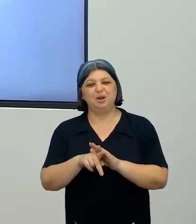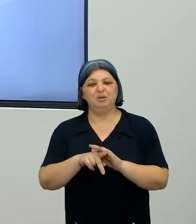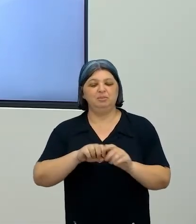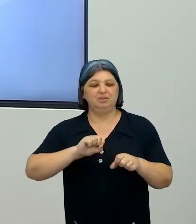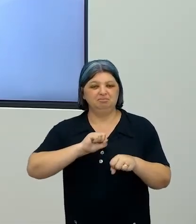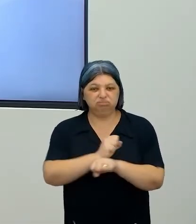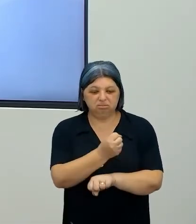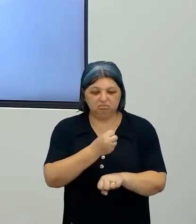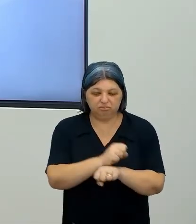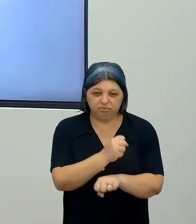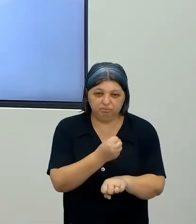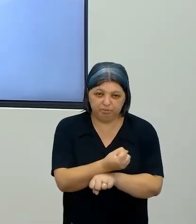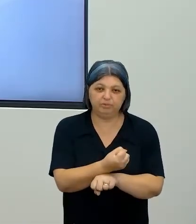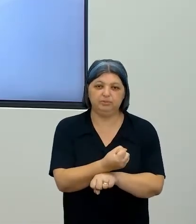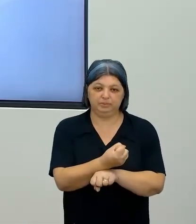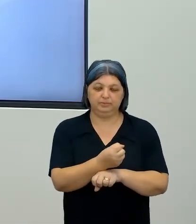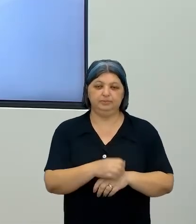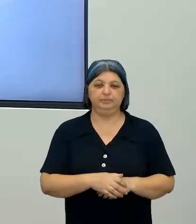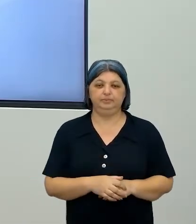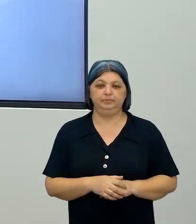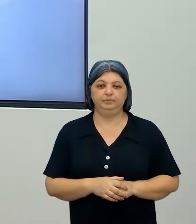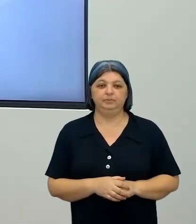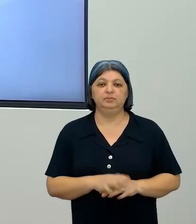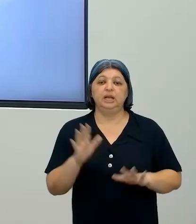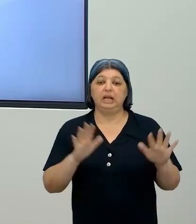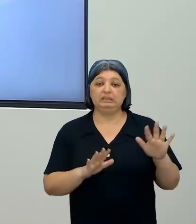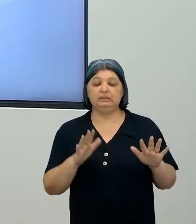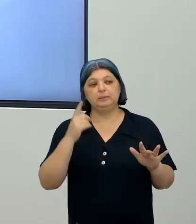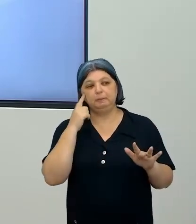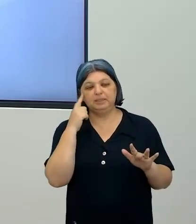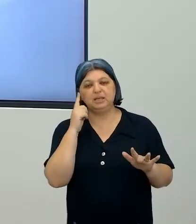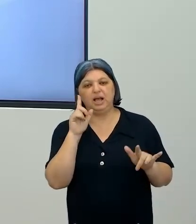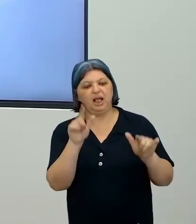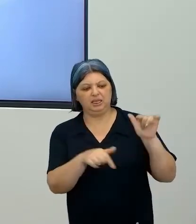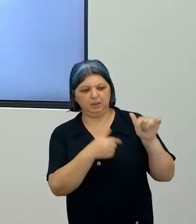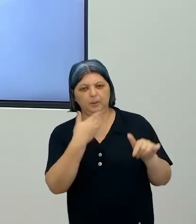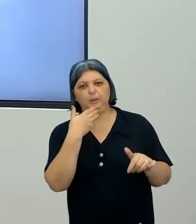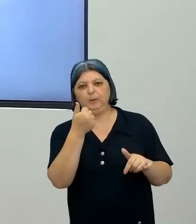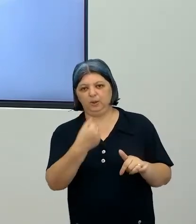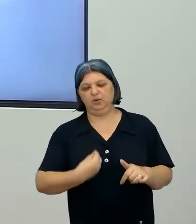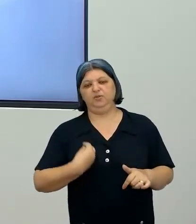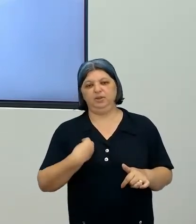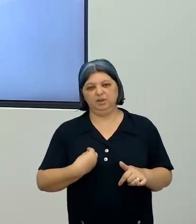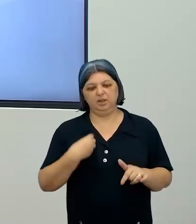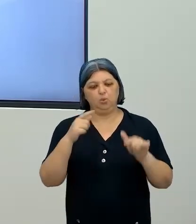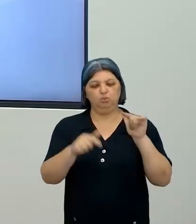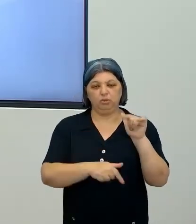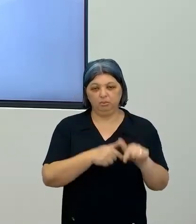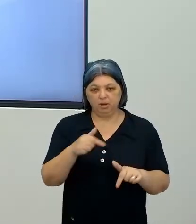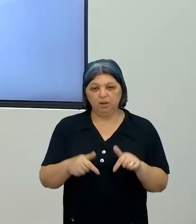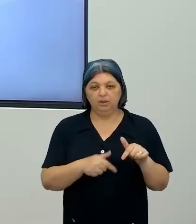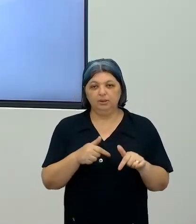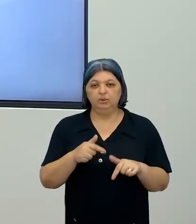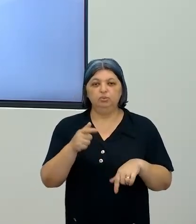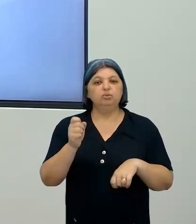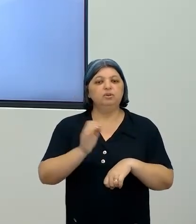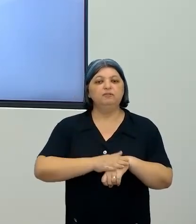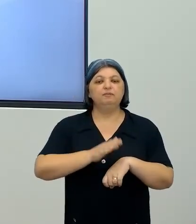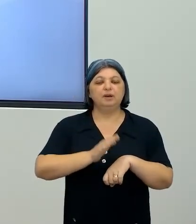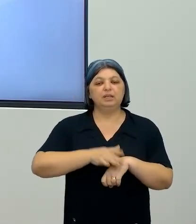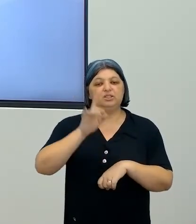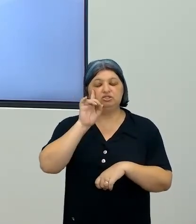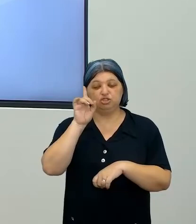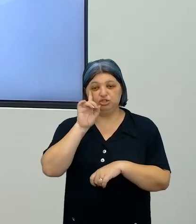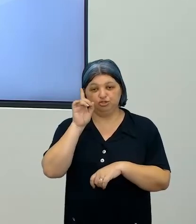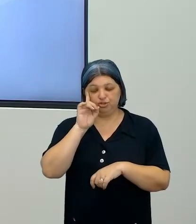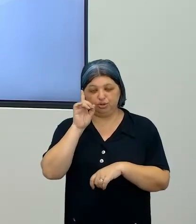Então, parece à primeira vista que esse trabalhador está melhorando de vida. Por quê? Porque agora o emprego dele, o trabalho dele, o que ele faz no dia a